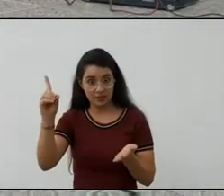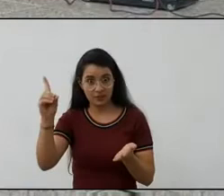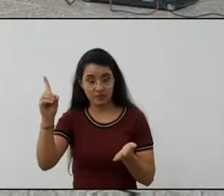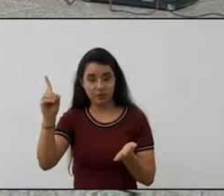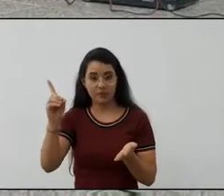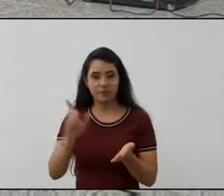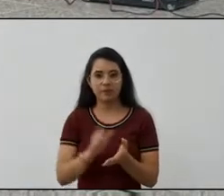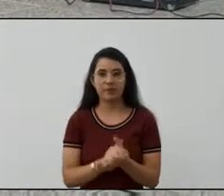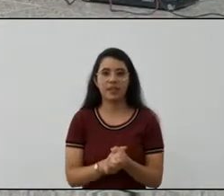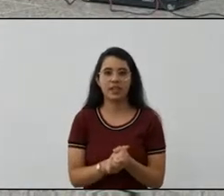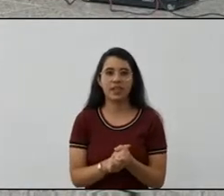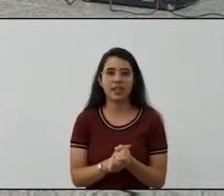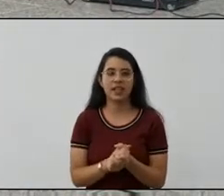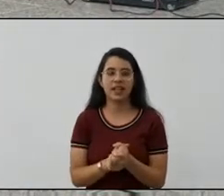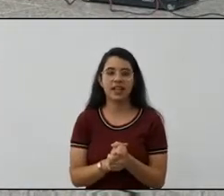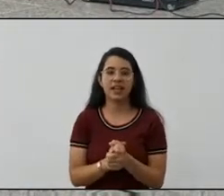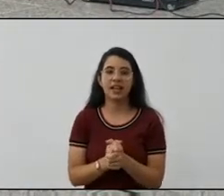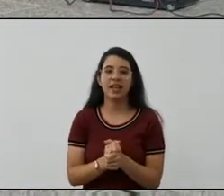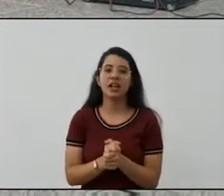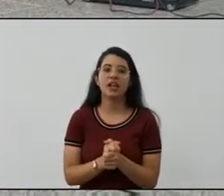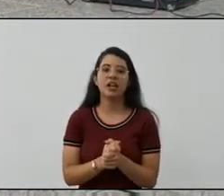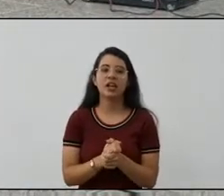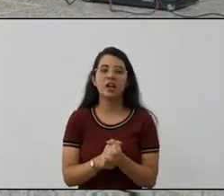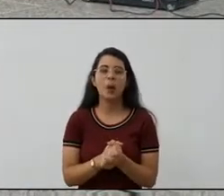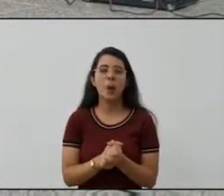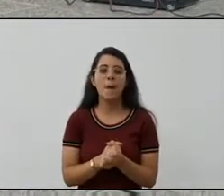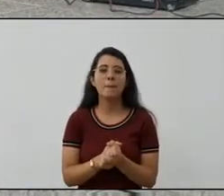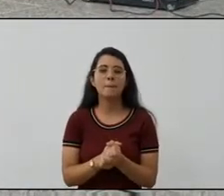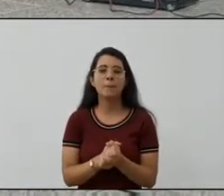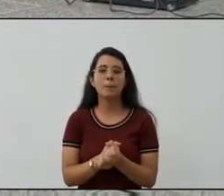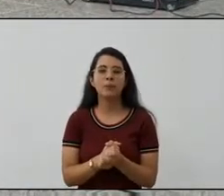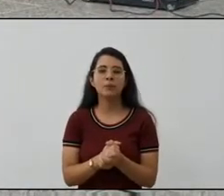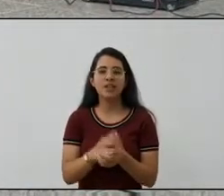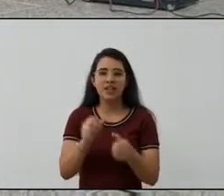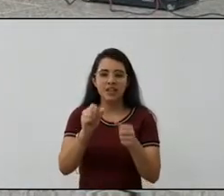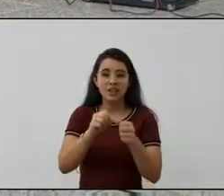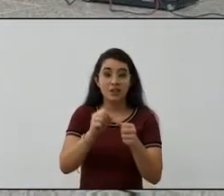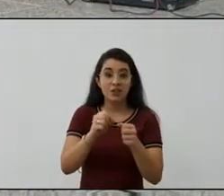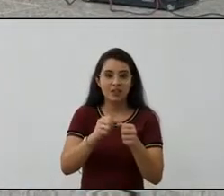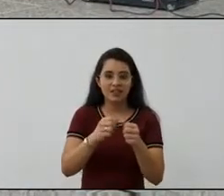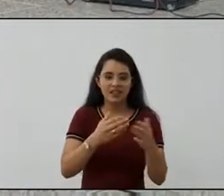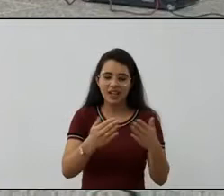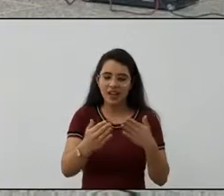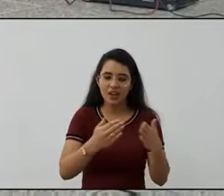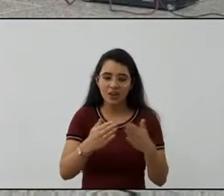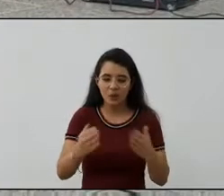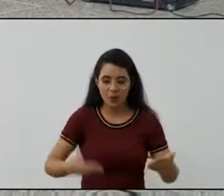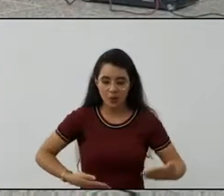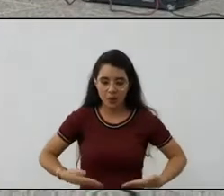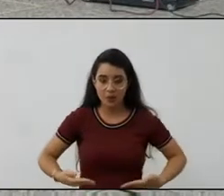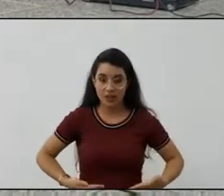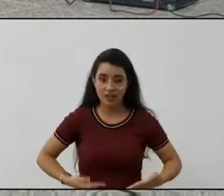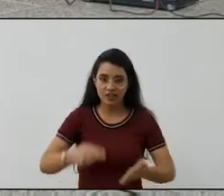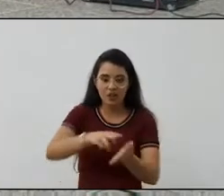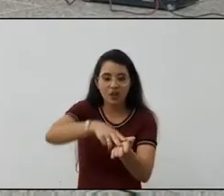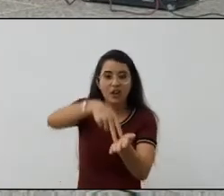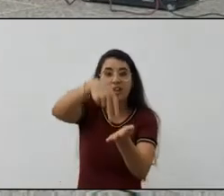Vamos fazer igual os crentes fazem quando vai ler a palavra de Deus. Como é que os crentes fazem quando vai ler a Bíblia? A gente fica de pé,